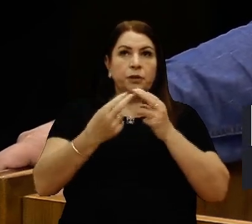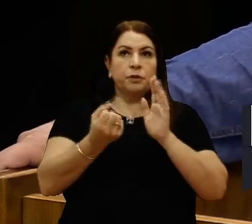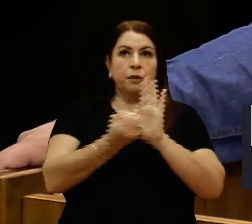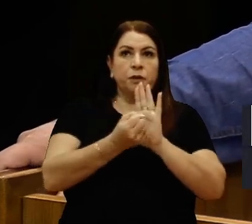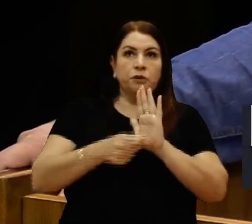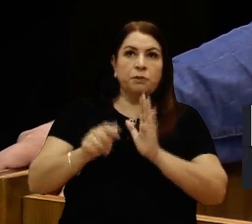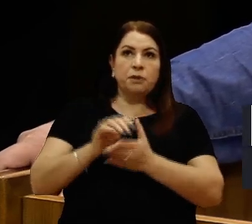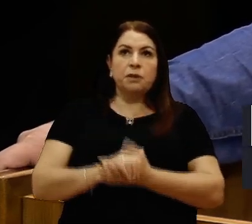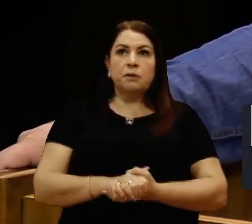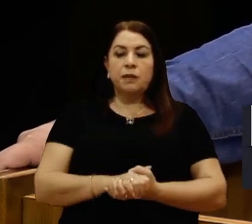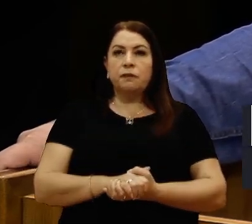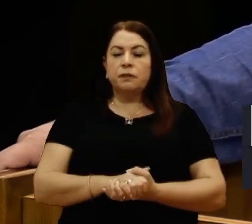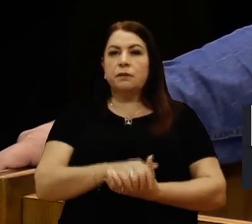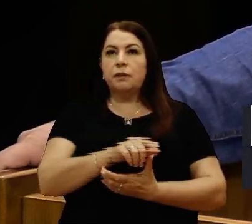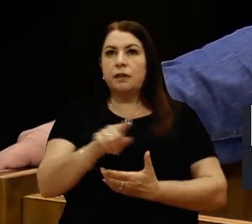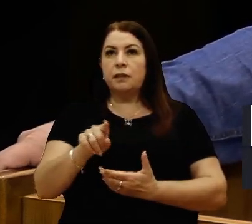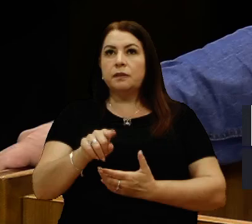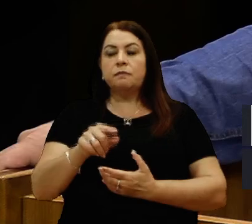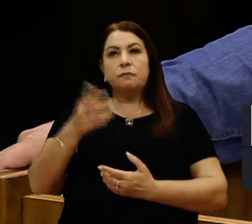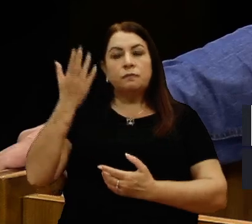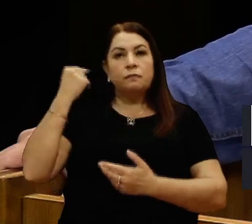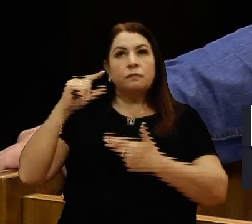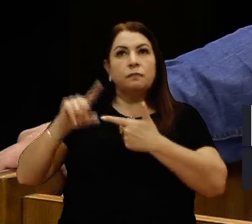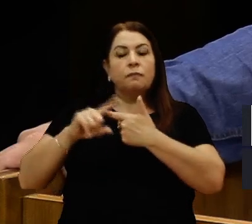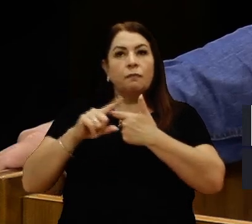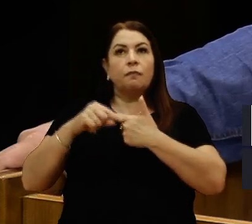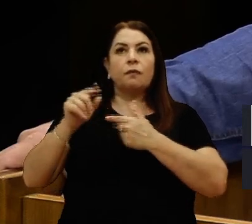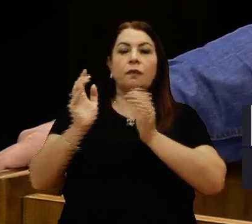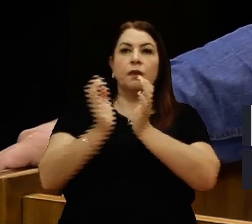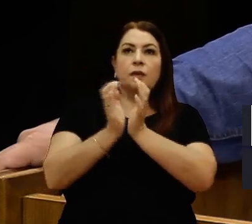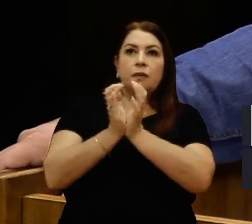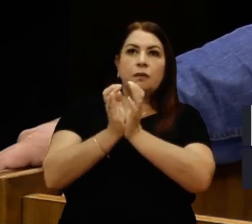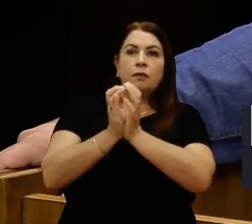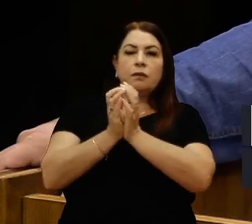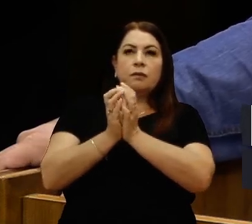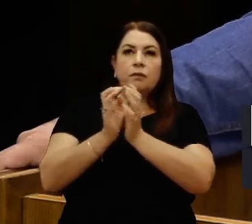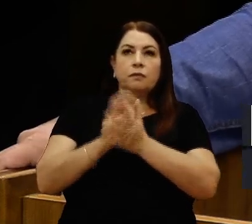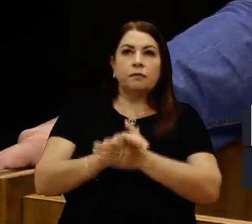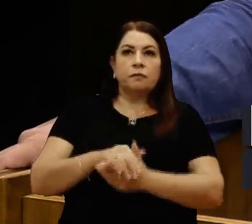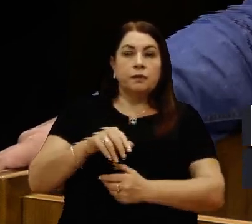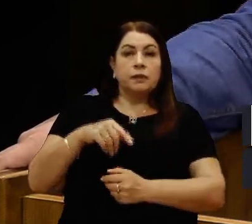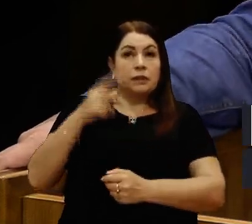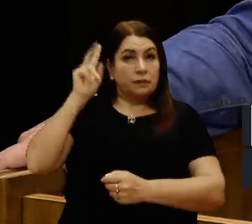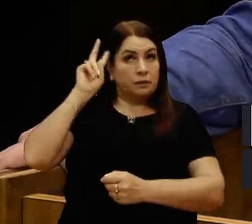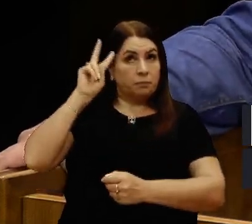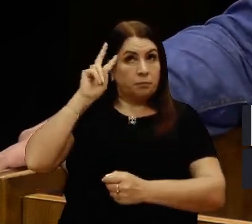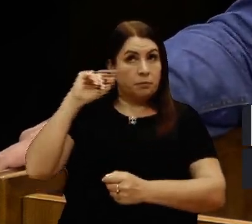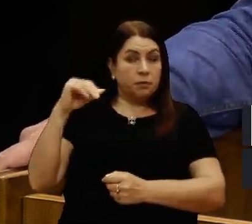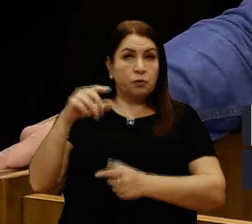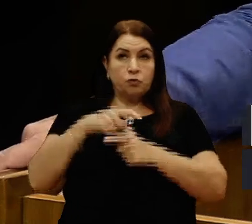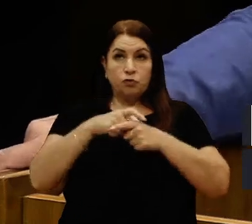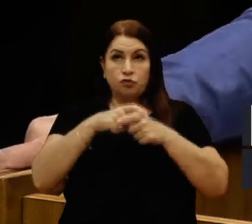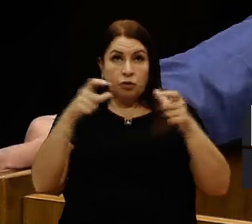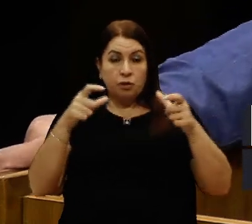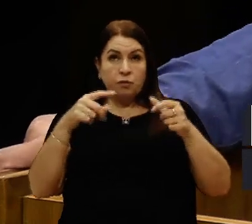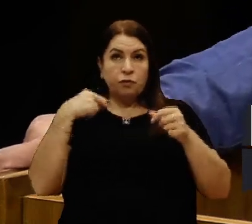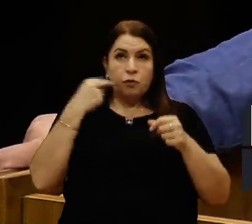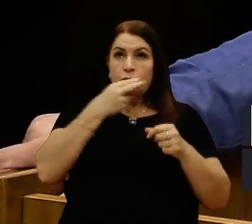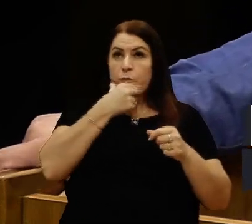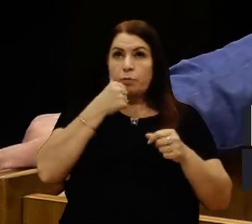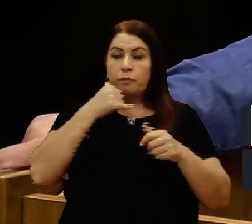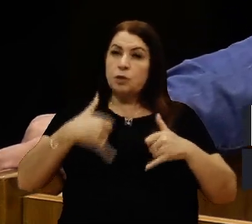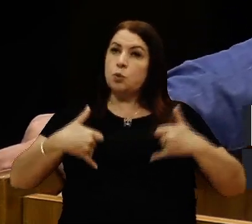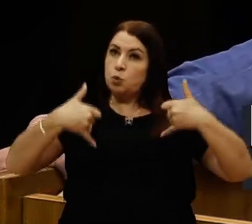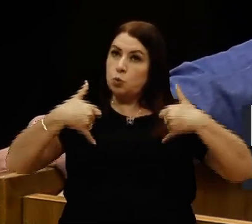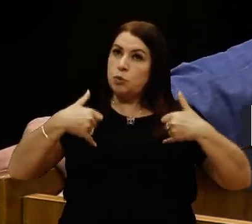marcantes aqui da legislatura passada, e os colegas vão recordar, que em geral os vereadores e vereadoras falam com